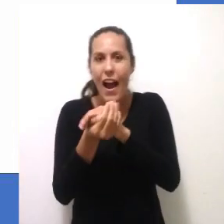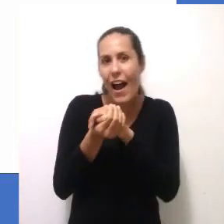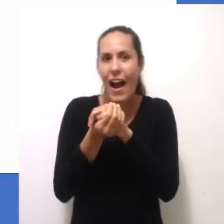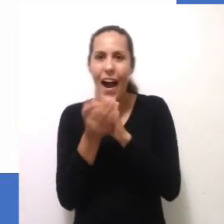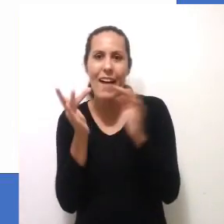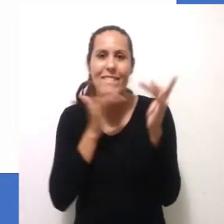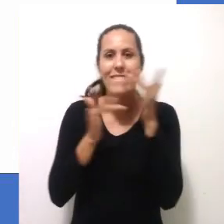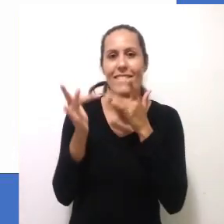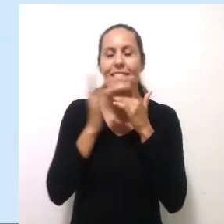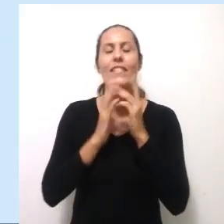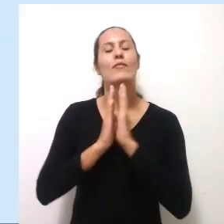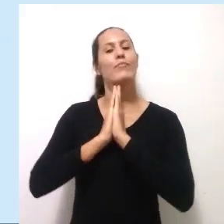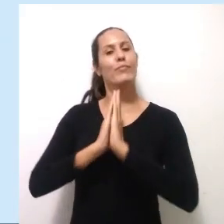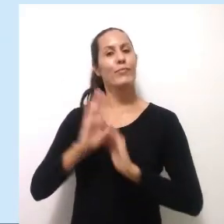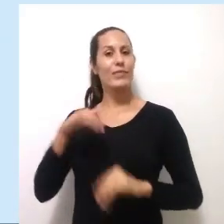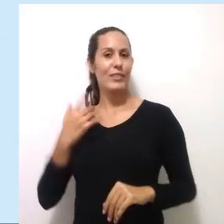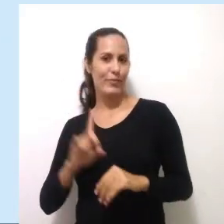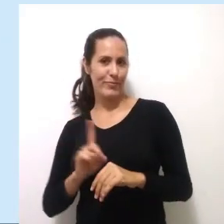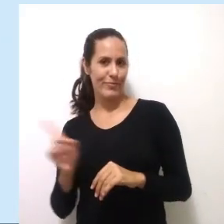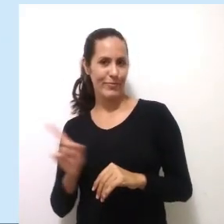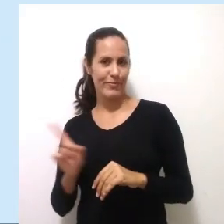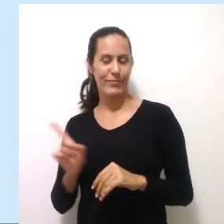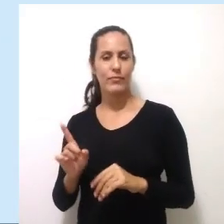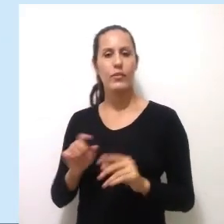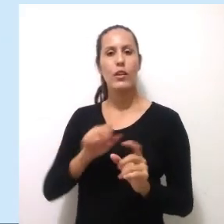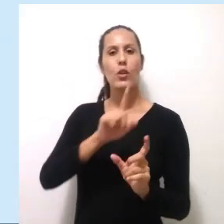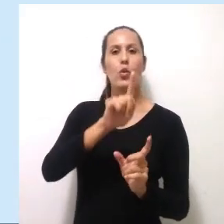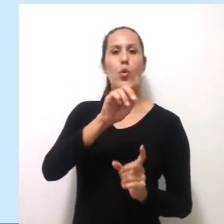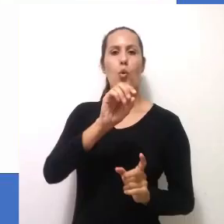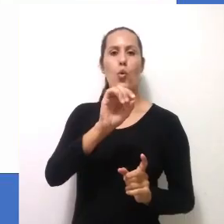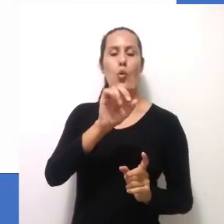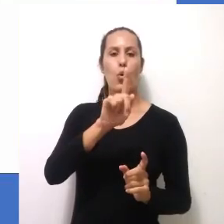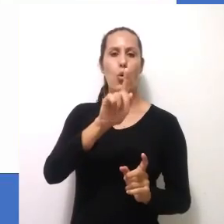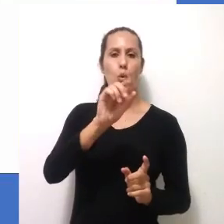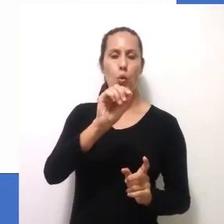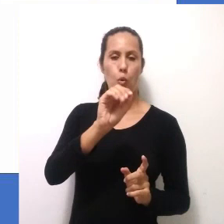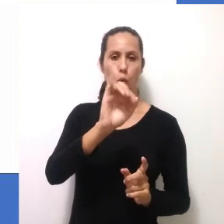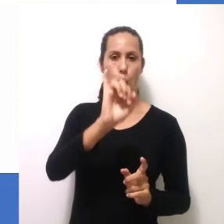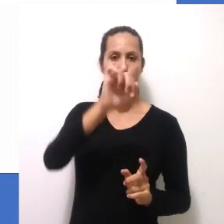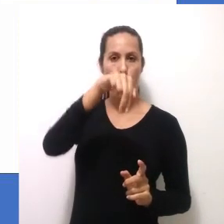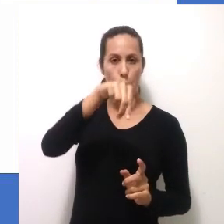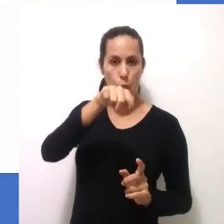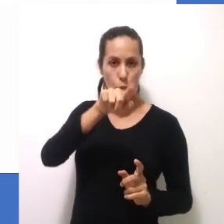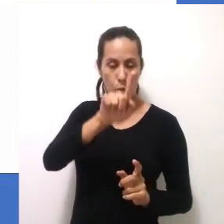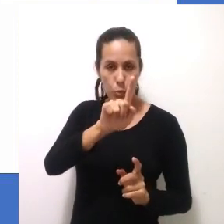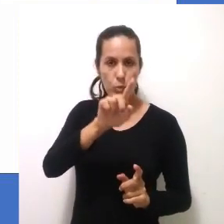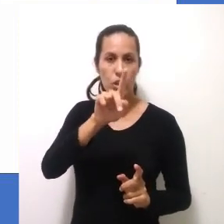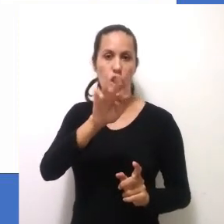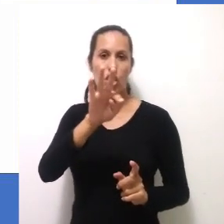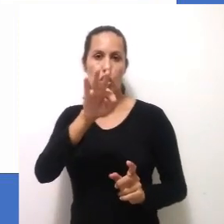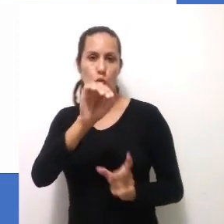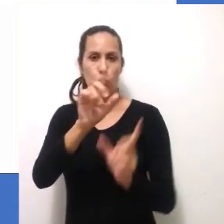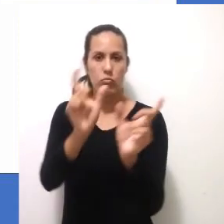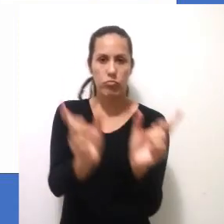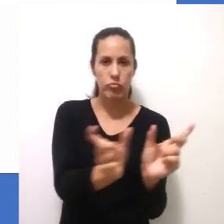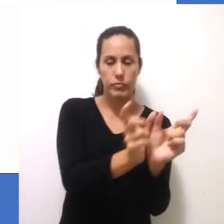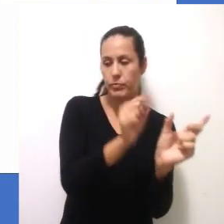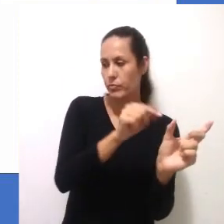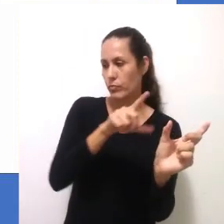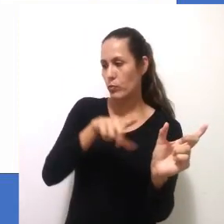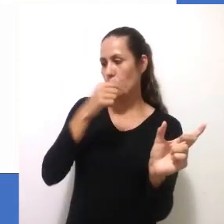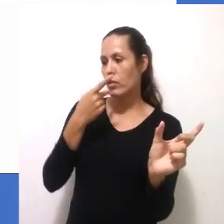couscous? Então, no going to, na sequência, nós temos aí 3 níveis para fazer sentenças de